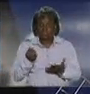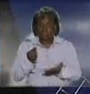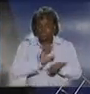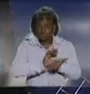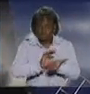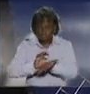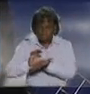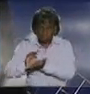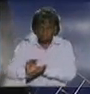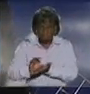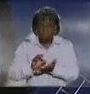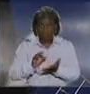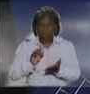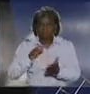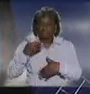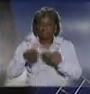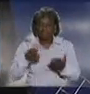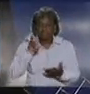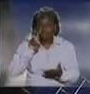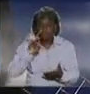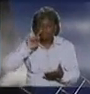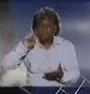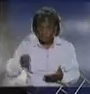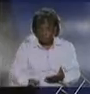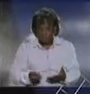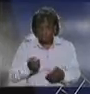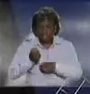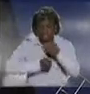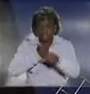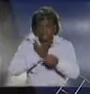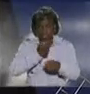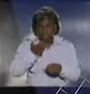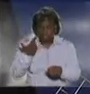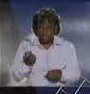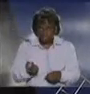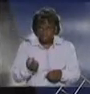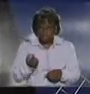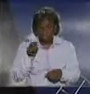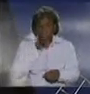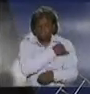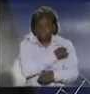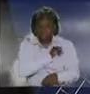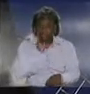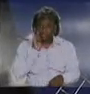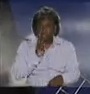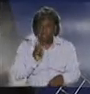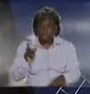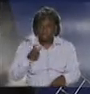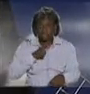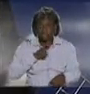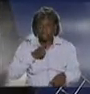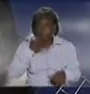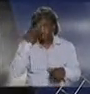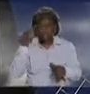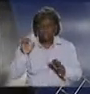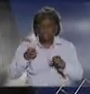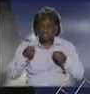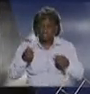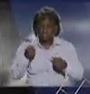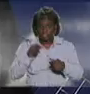que o investimento nesse tipo de negócios vai chegar a 50 bilhões de reais em 2020, né? E no Rio a gente tem visto tanto o número